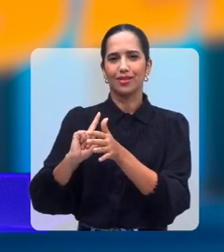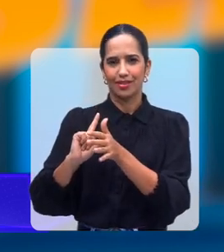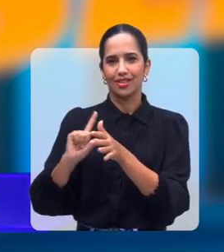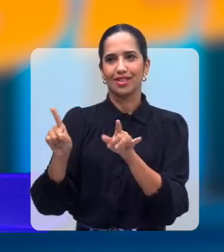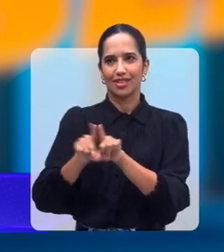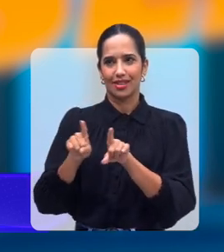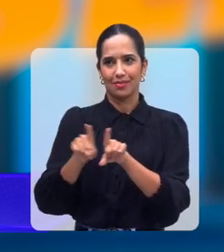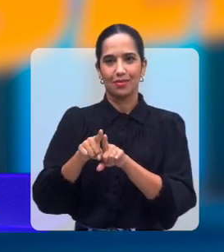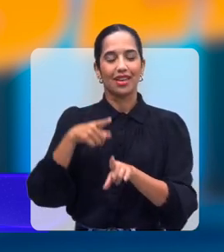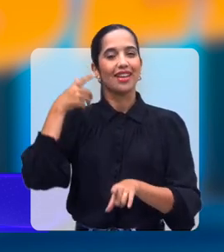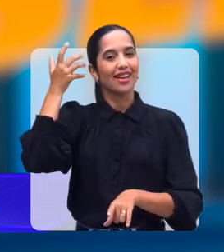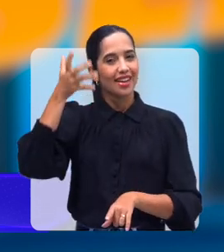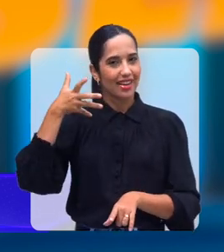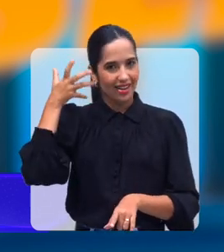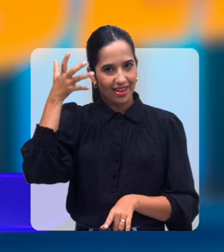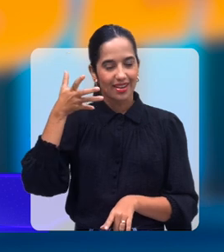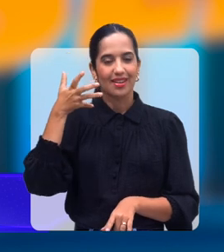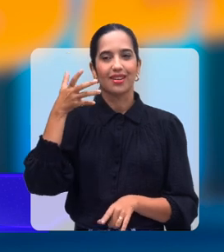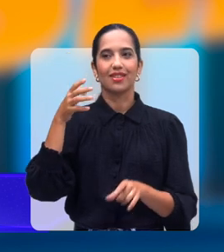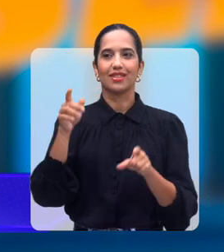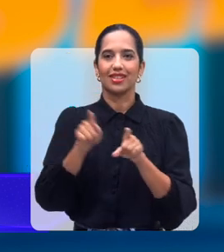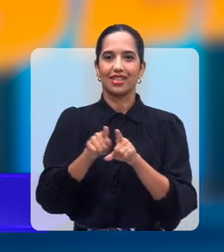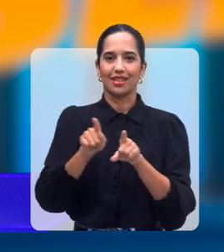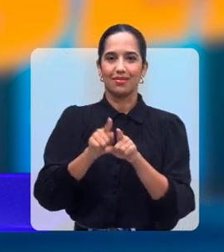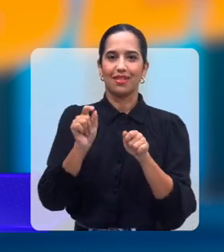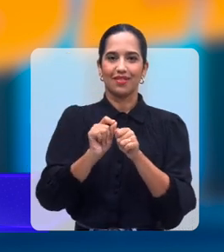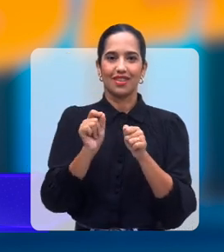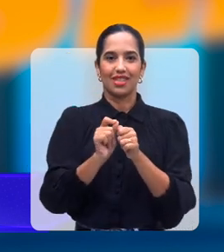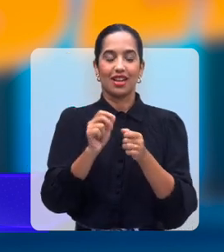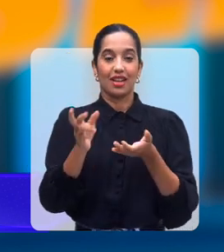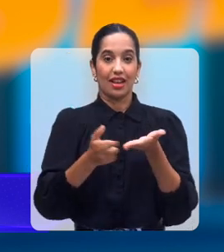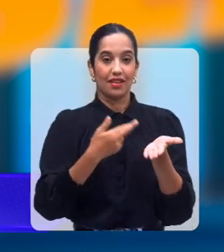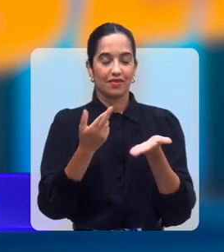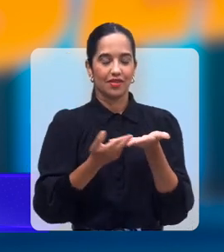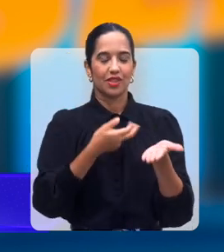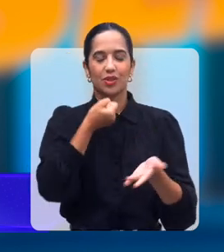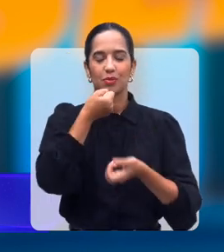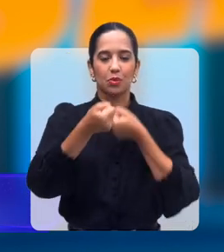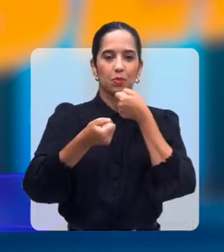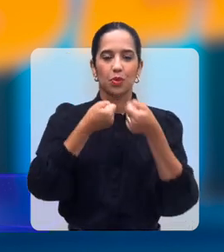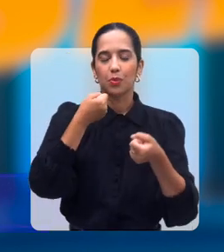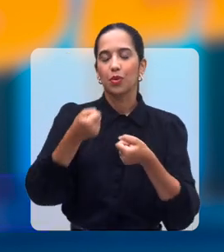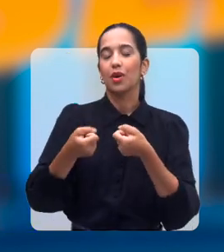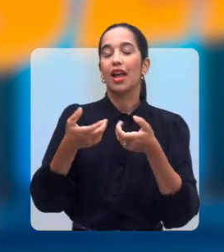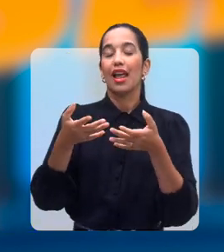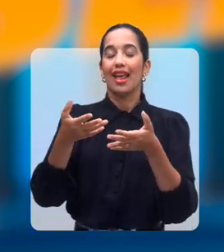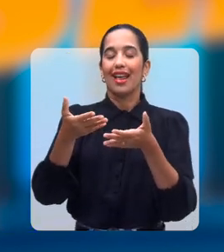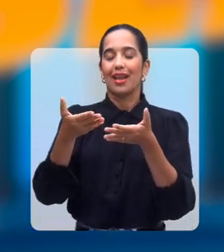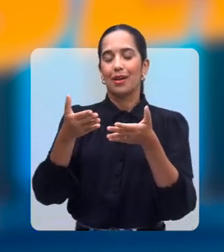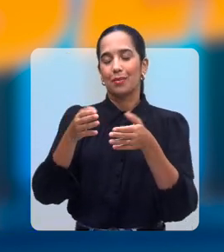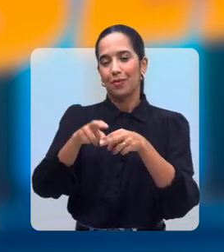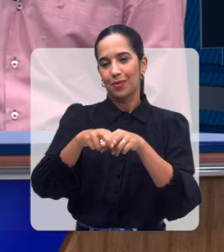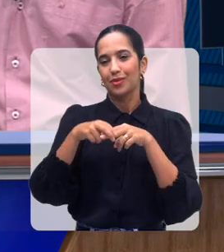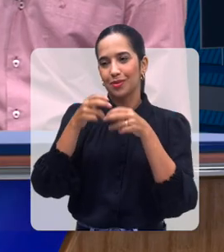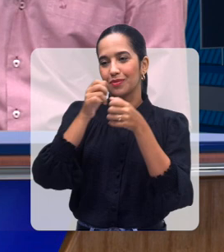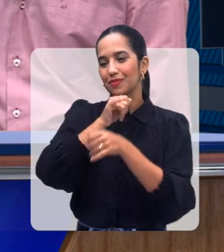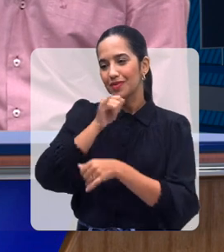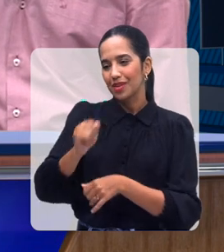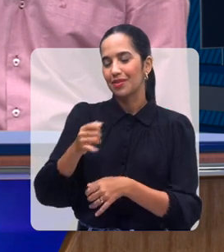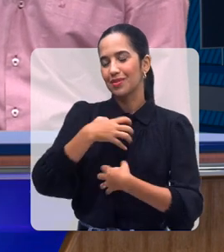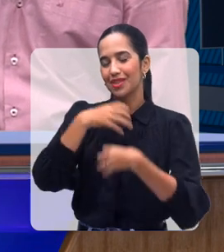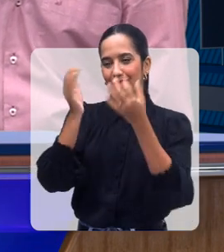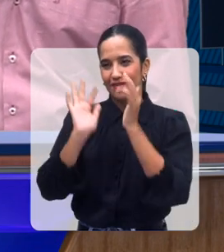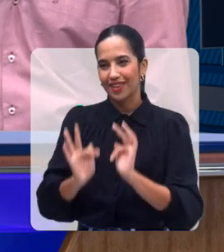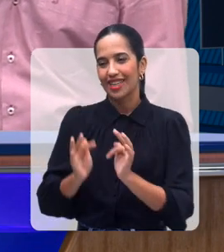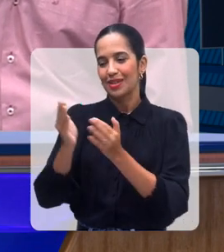situações, em rádio, fazendo uma revista juntos. E, antes de tudo, é um privilégio receber a minha